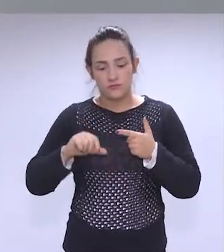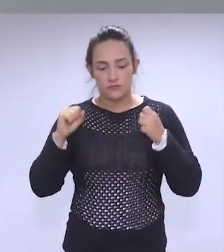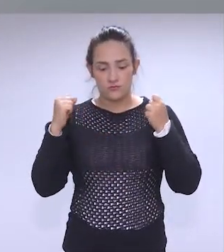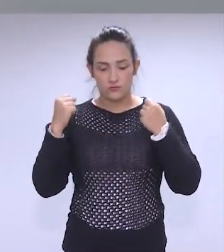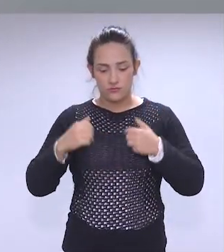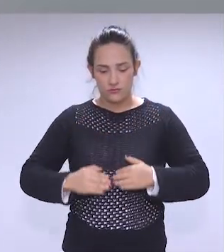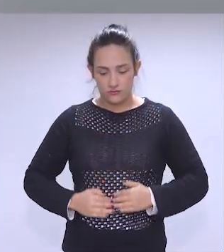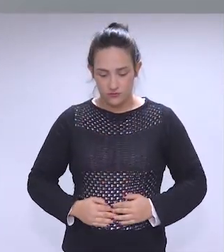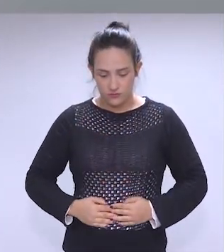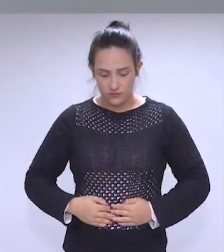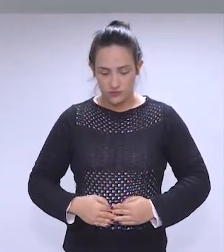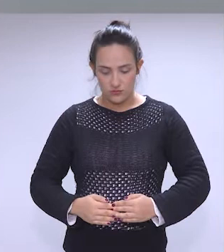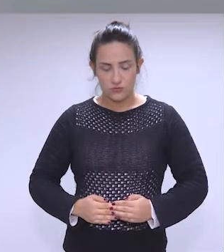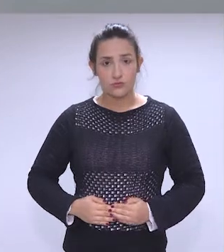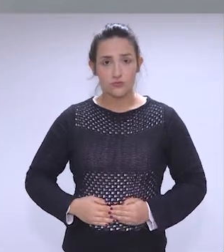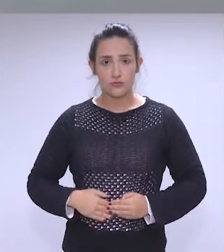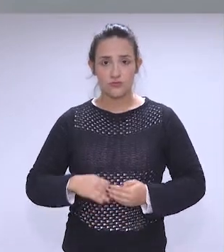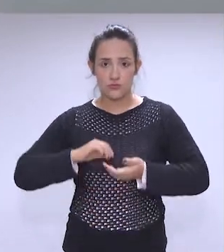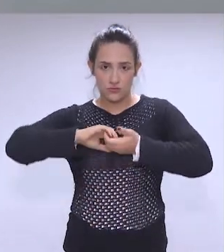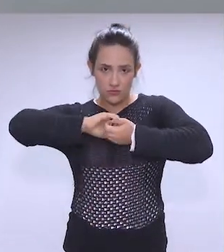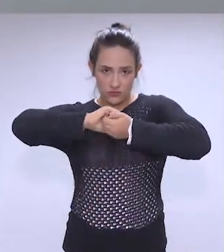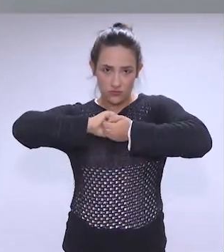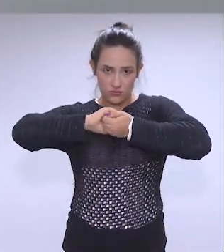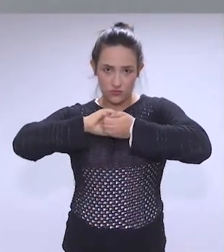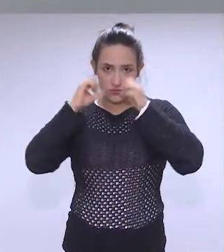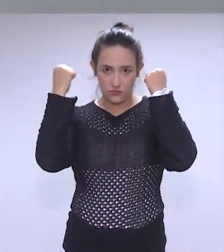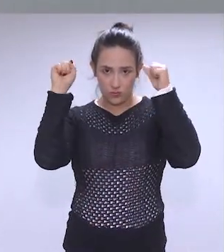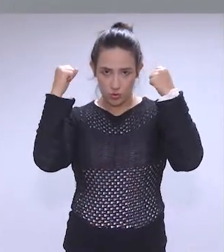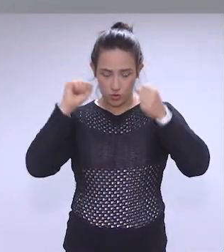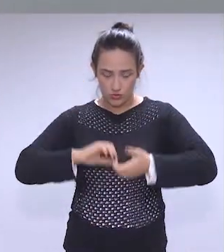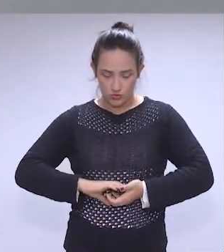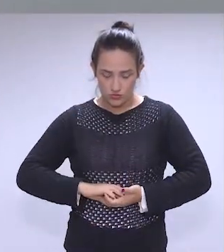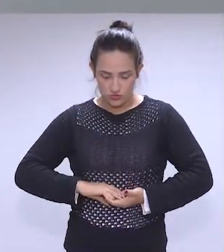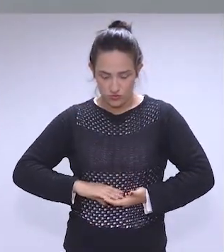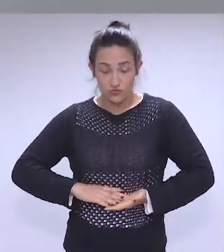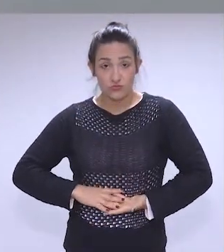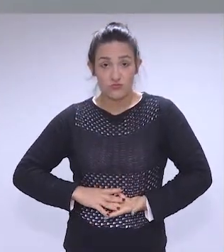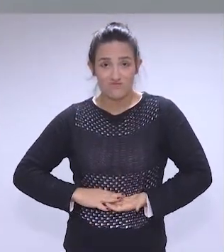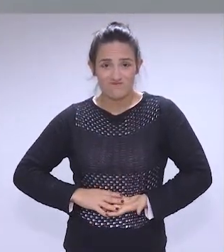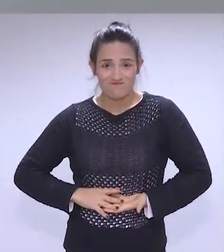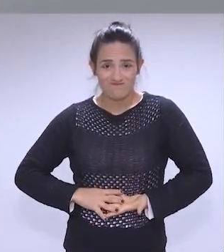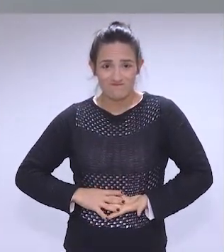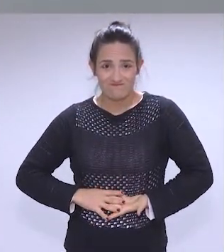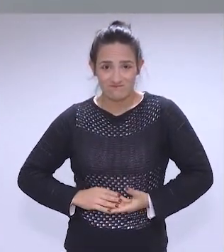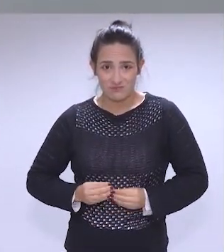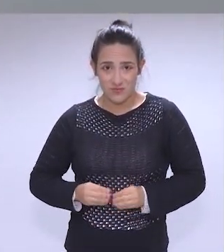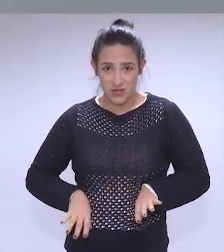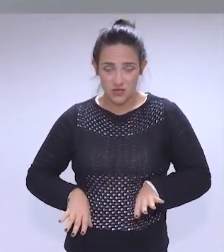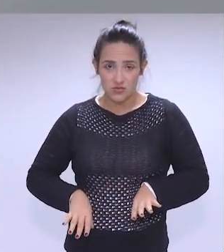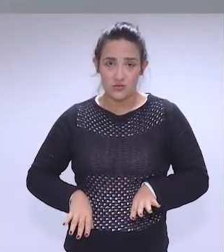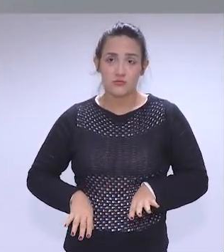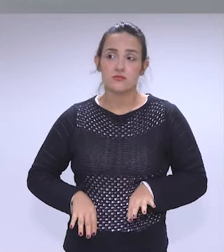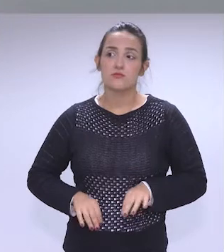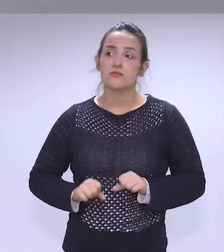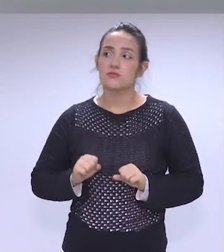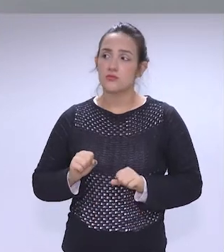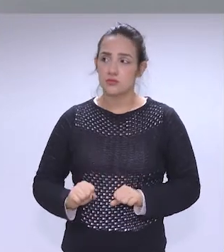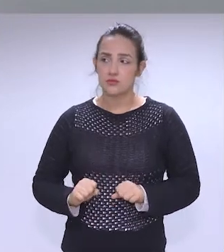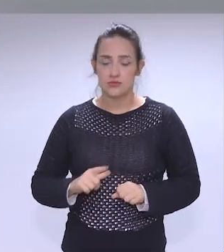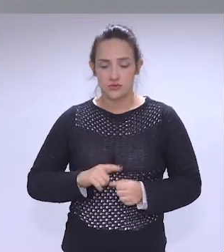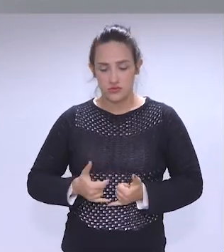à musculatura do assoalho pélvico dessa mulher, né? Promovendo em situações futuras maior risco